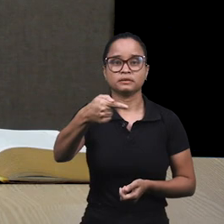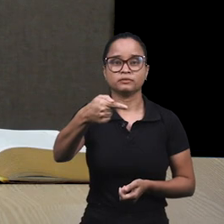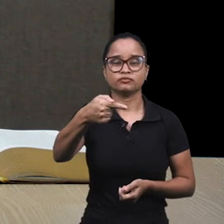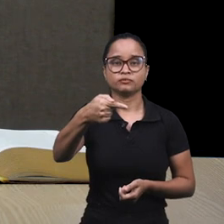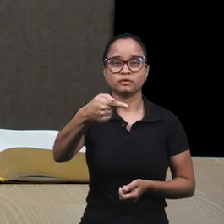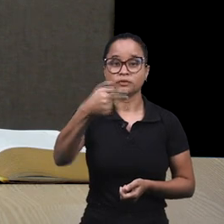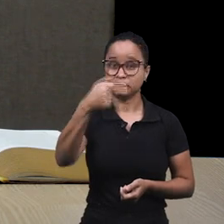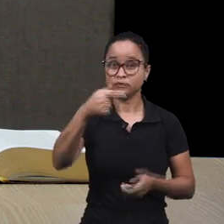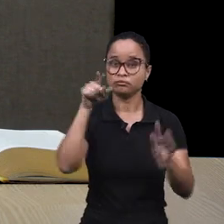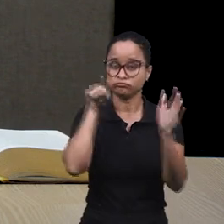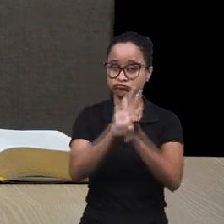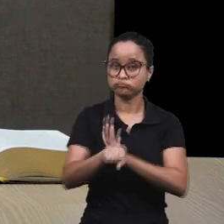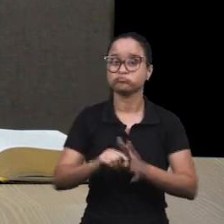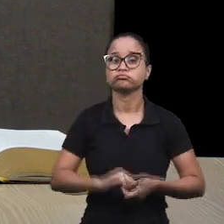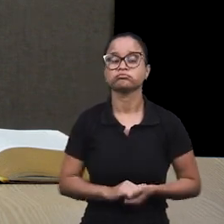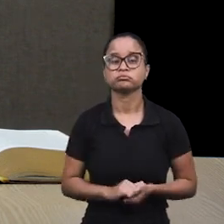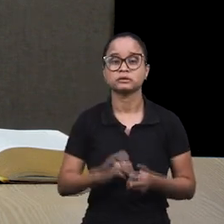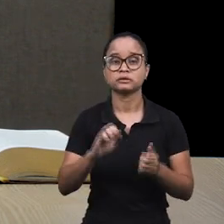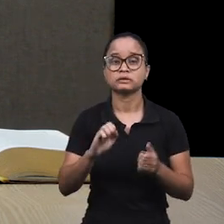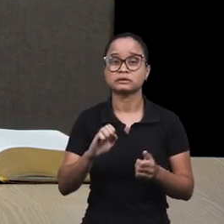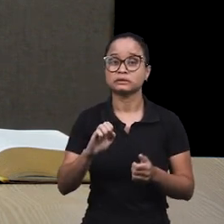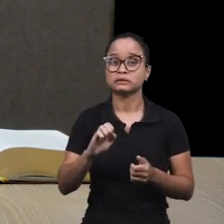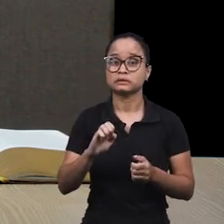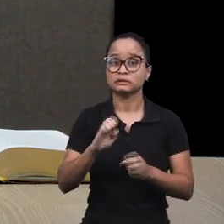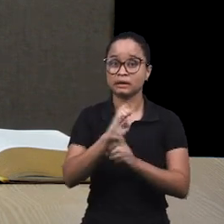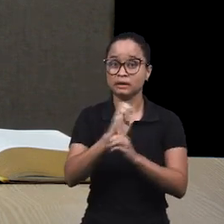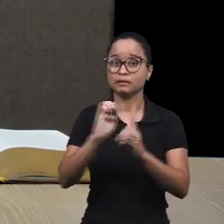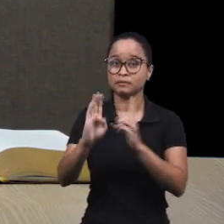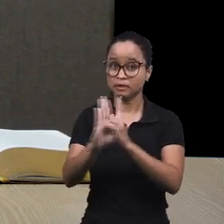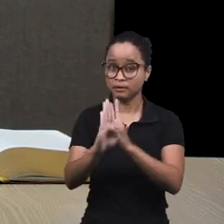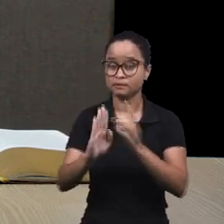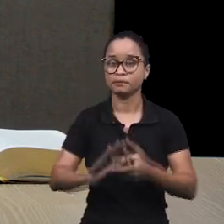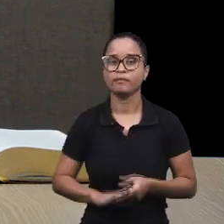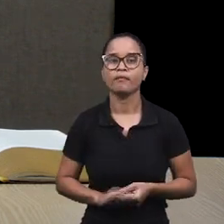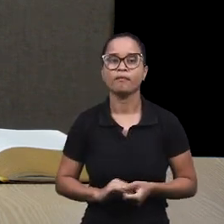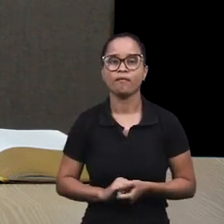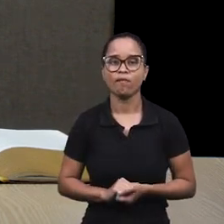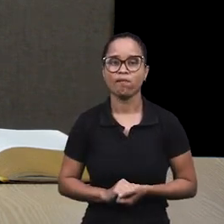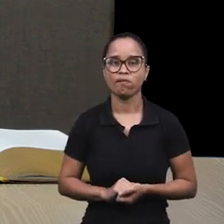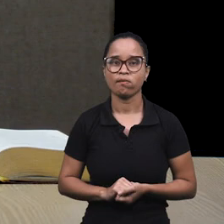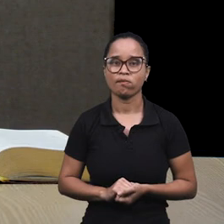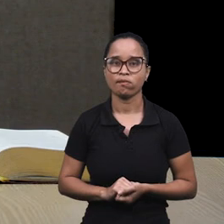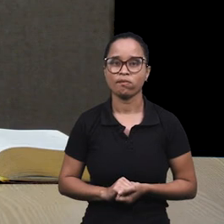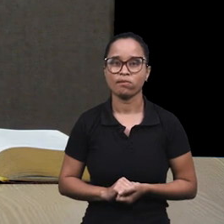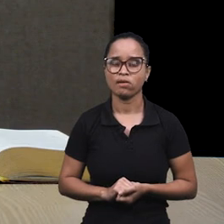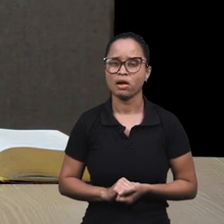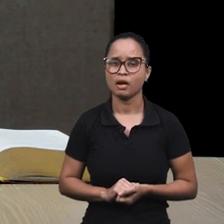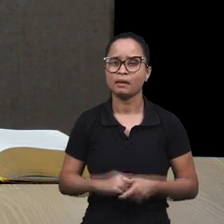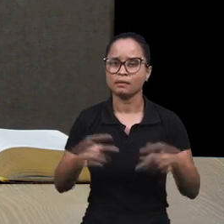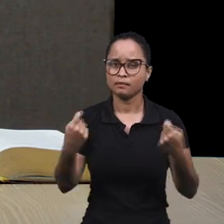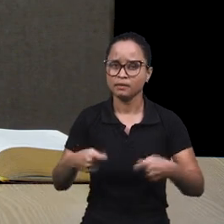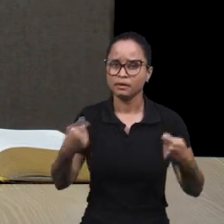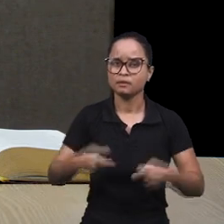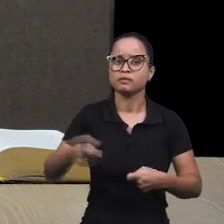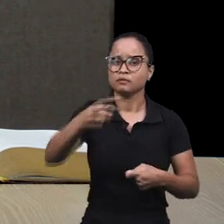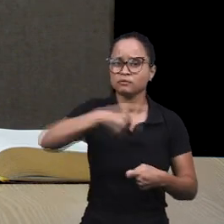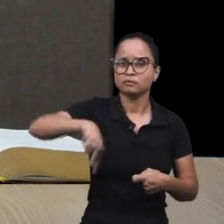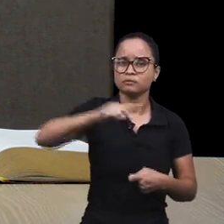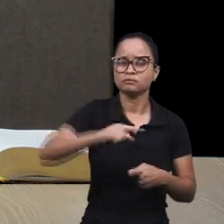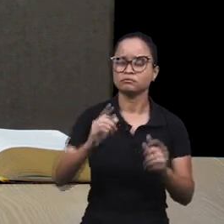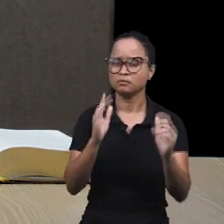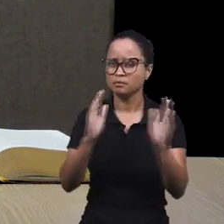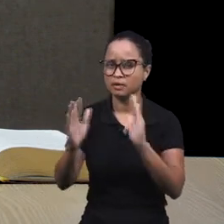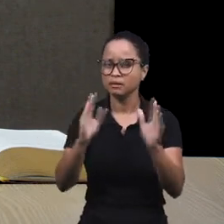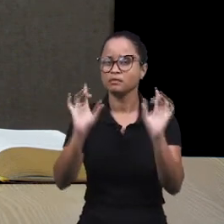7ª tarefa, ou 7ª pergunta da Escola Bíblica de hoje, ela requer de nós agora um momento muito especial